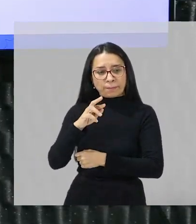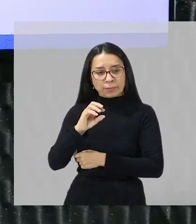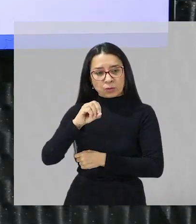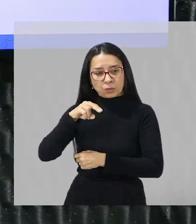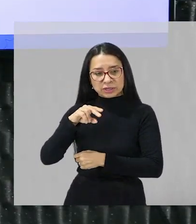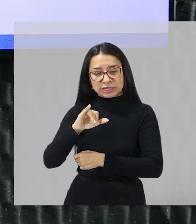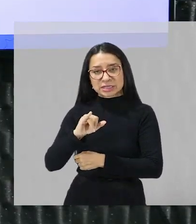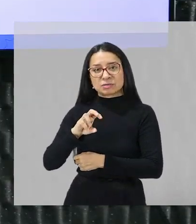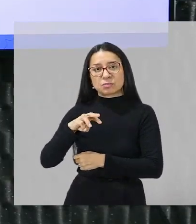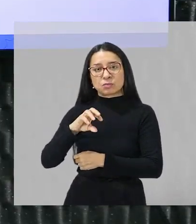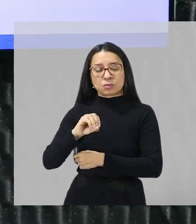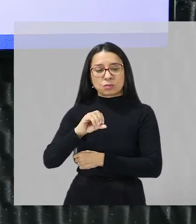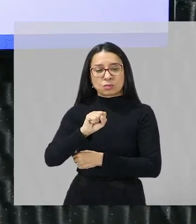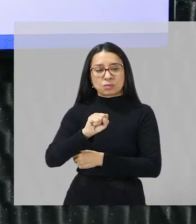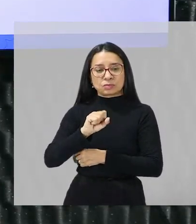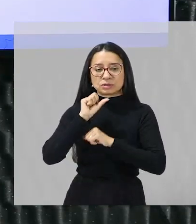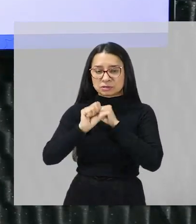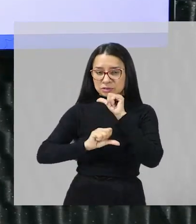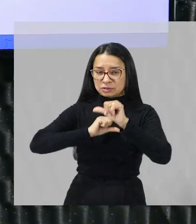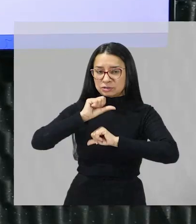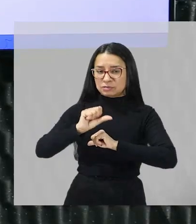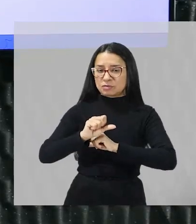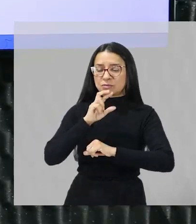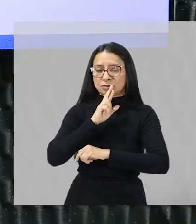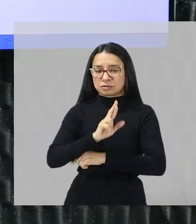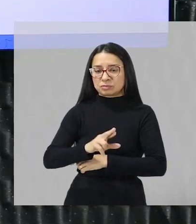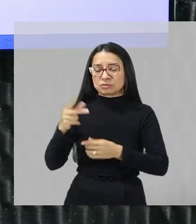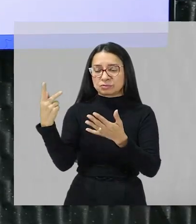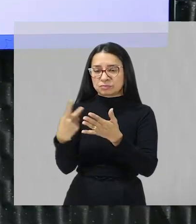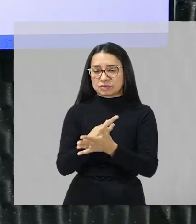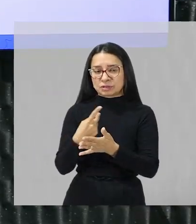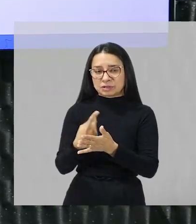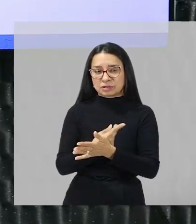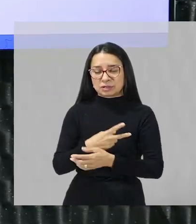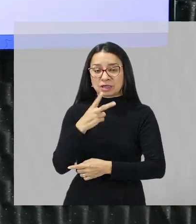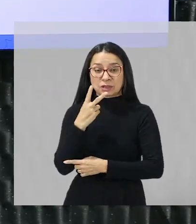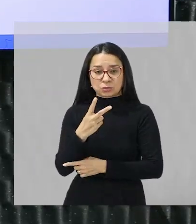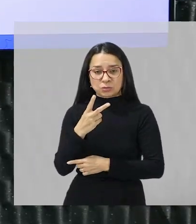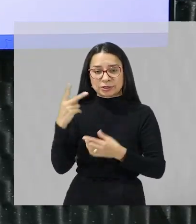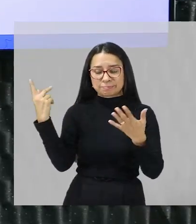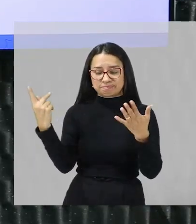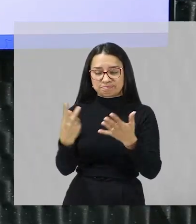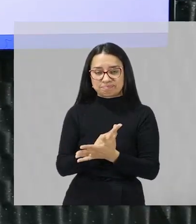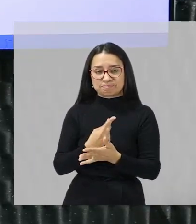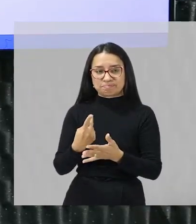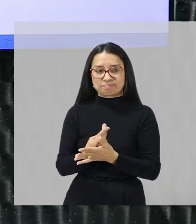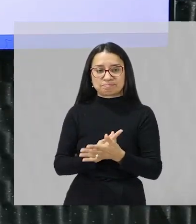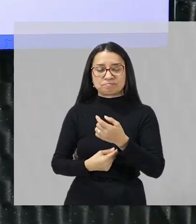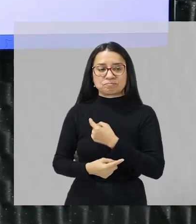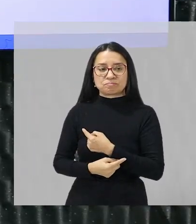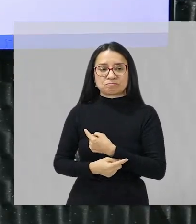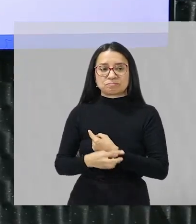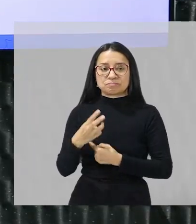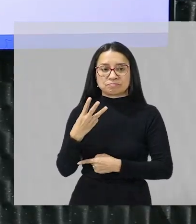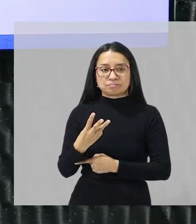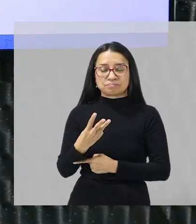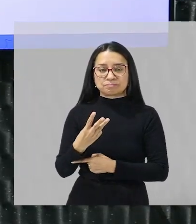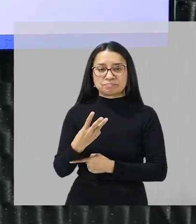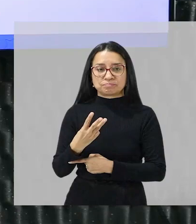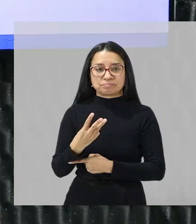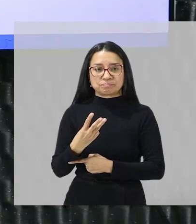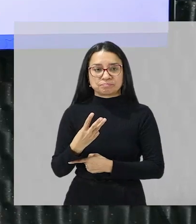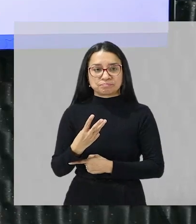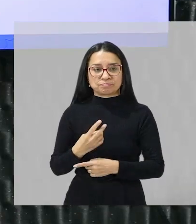opção distratora. Ela se caracteriza por ser uma opção distratora. Ela está quase certa, mas o finalzinho dela ficou